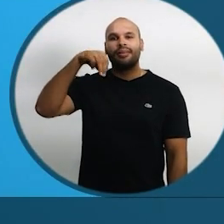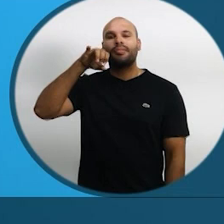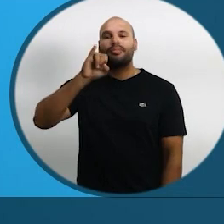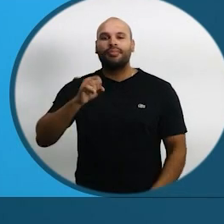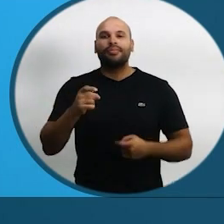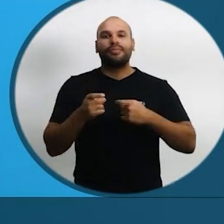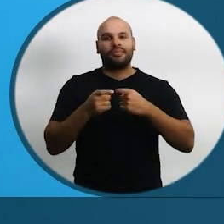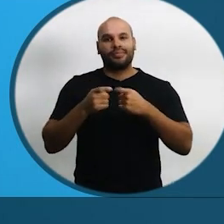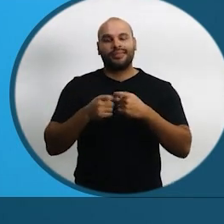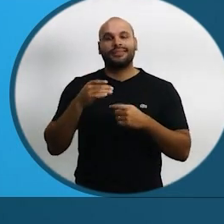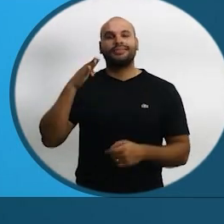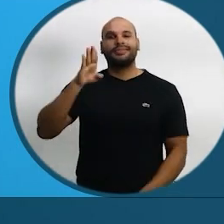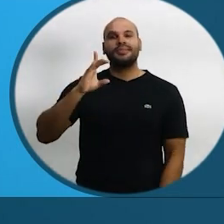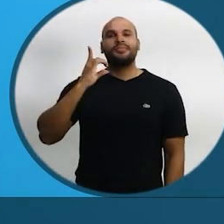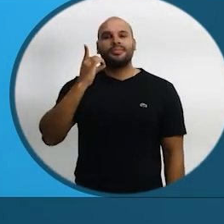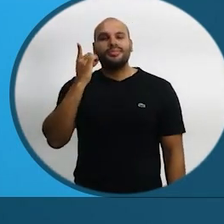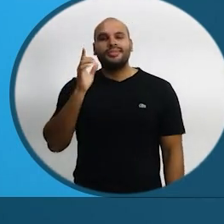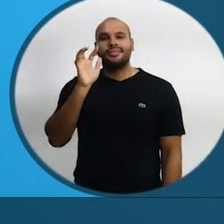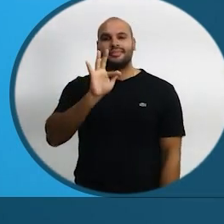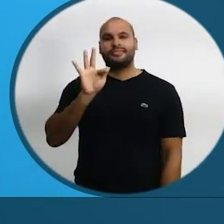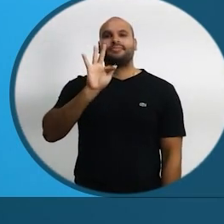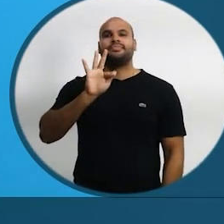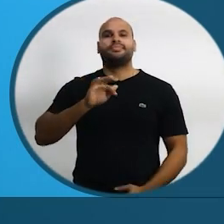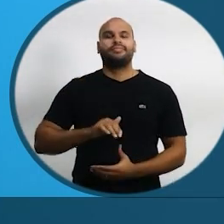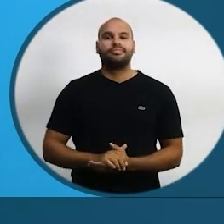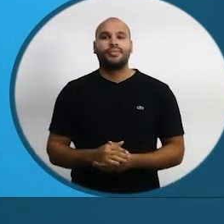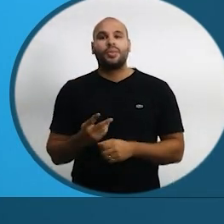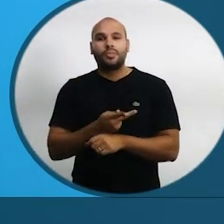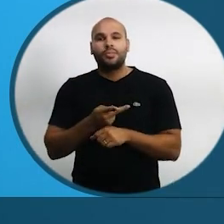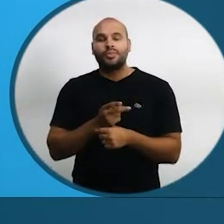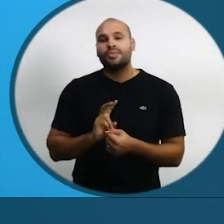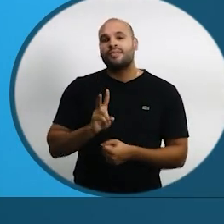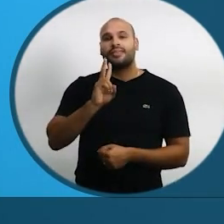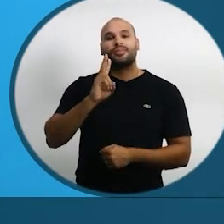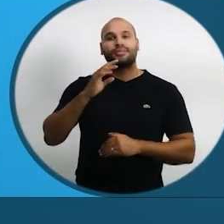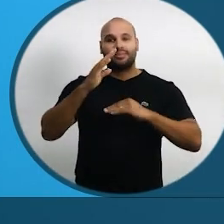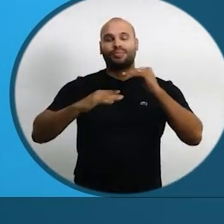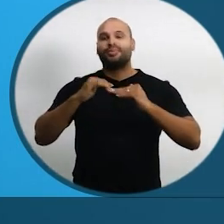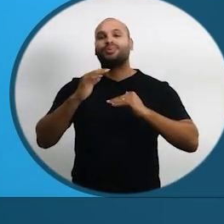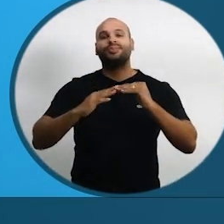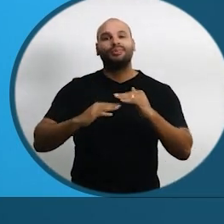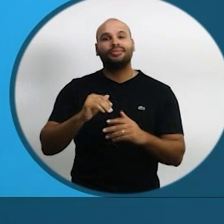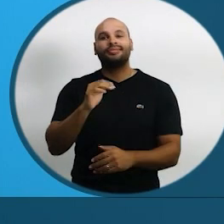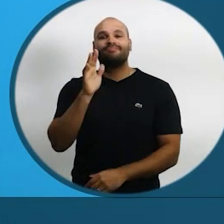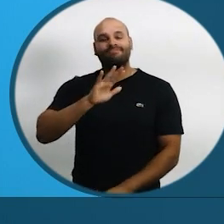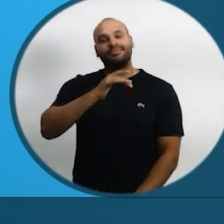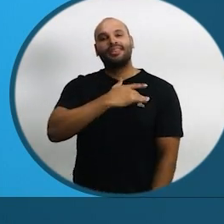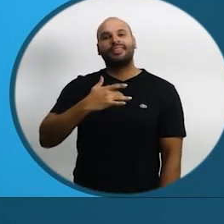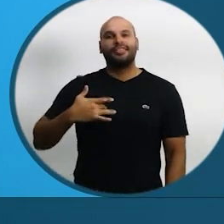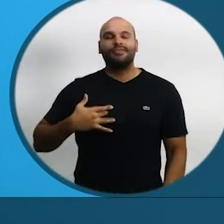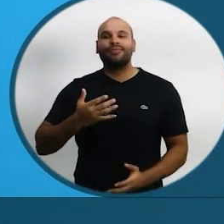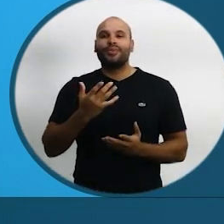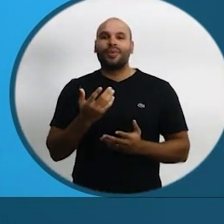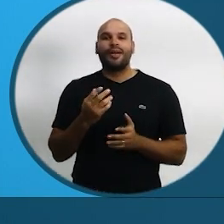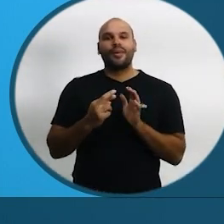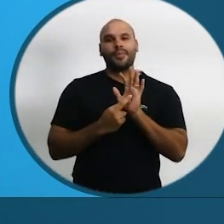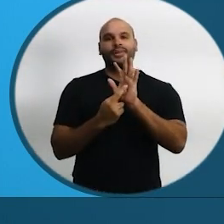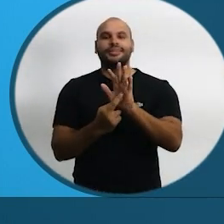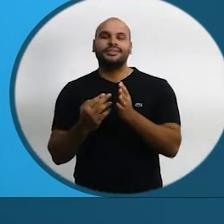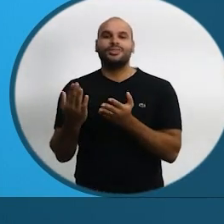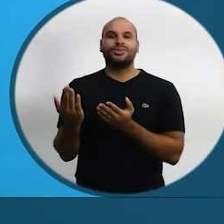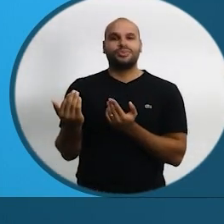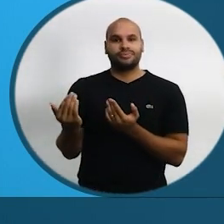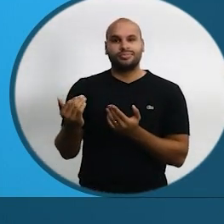Soares, médico, candidato a deputado federal. Busco valorização para os profissionais na área de saúde. Quero ser o representante